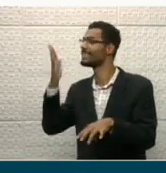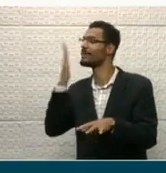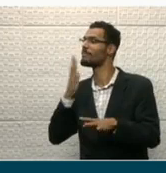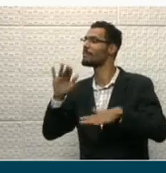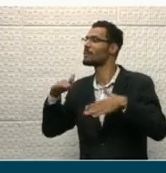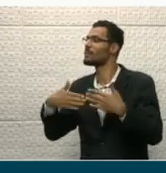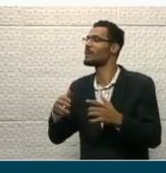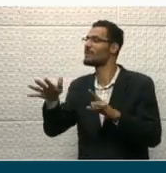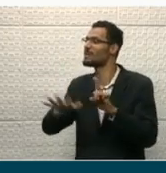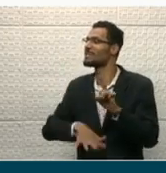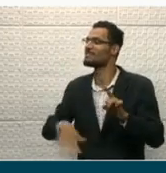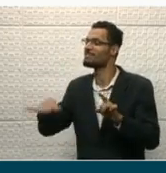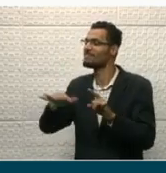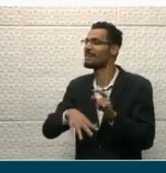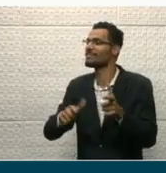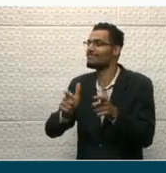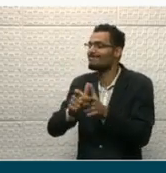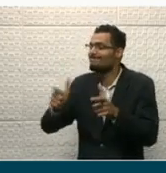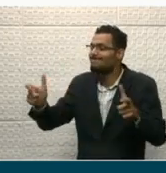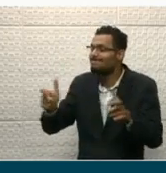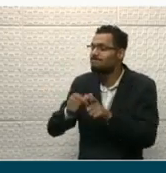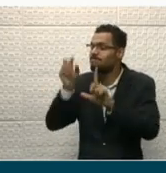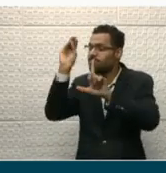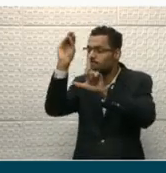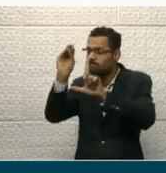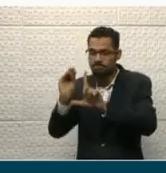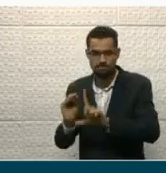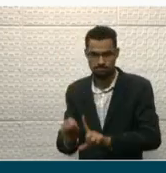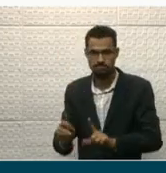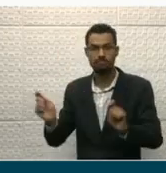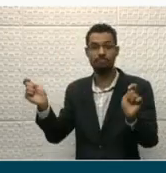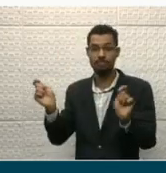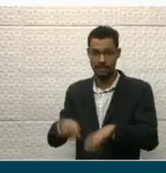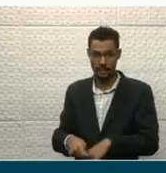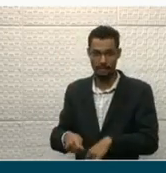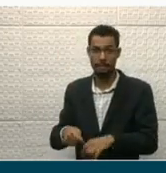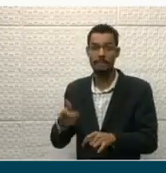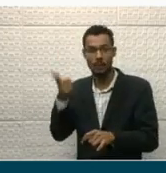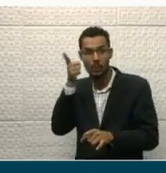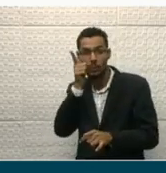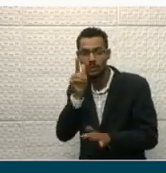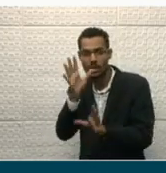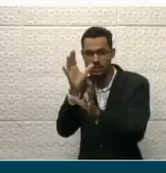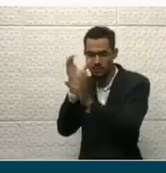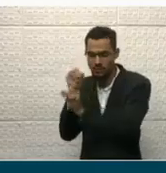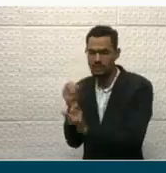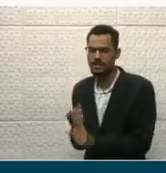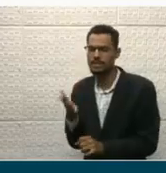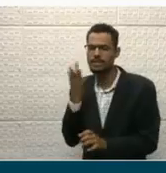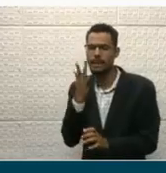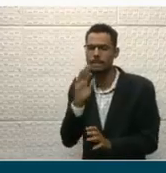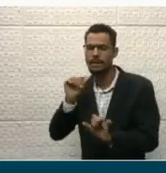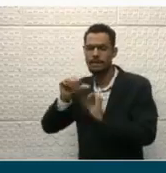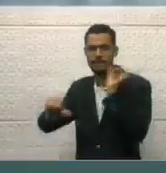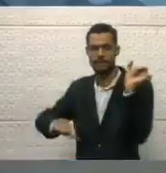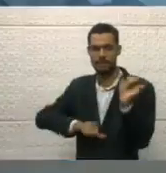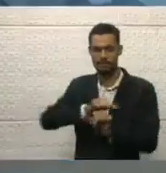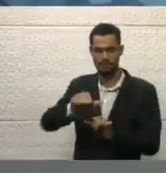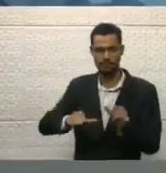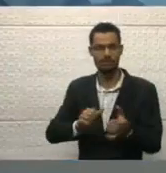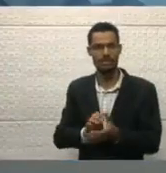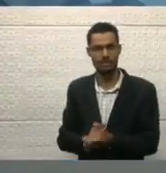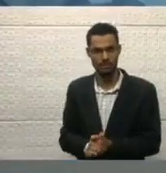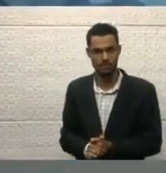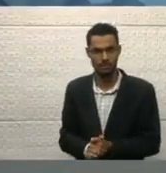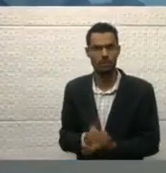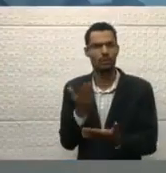tamanho dos espaços, as dimensões envolvidas, e assim eu consigo definir essa transformação. Então,